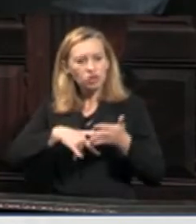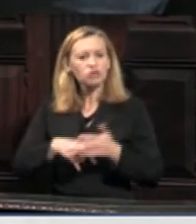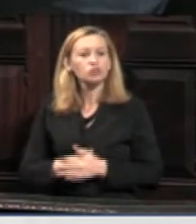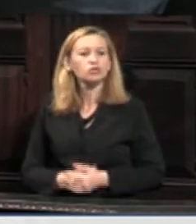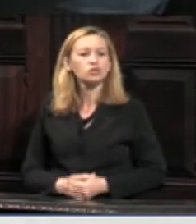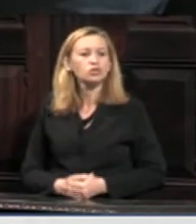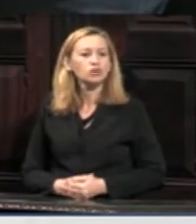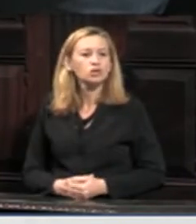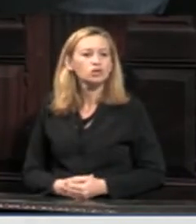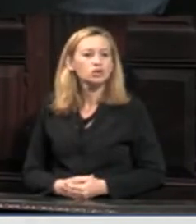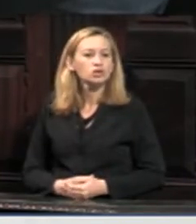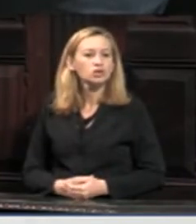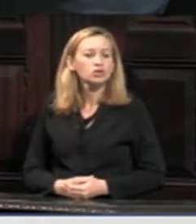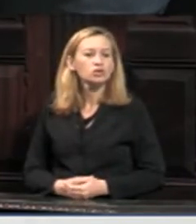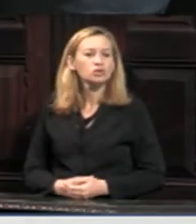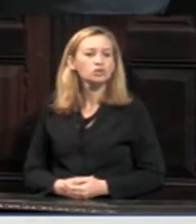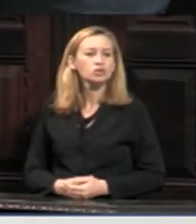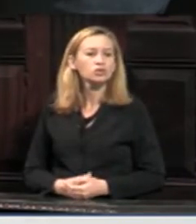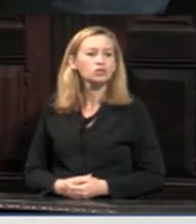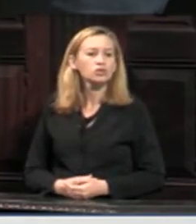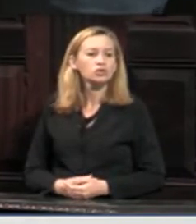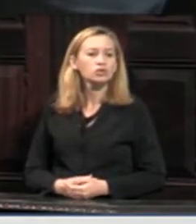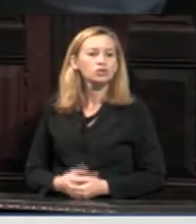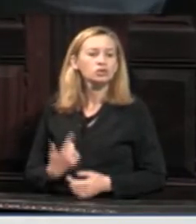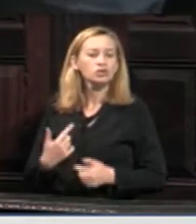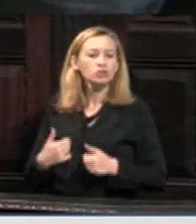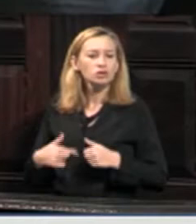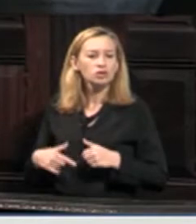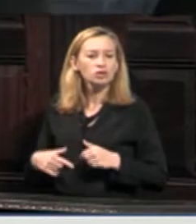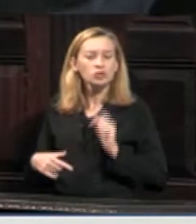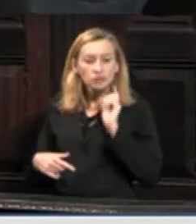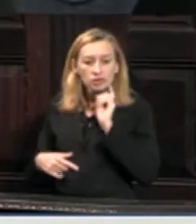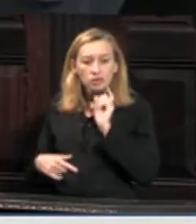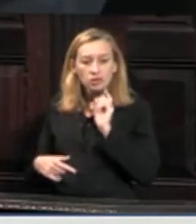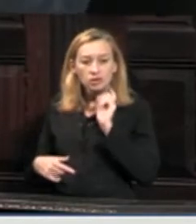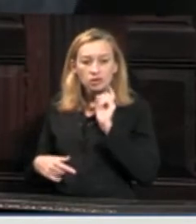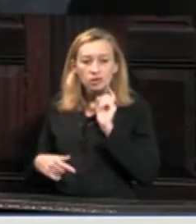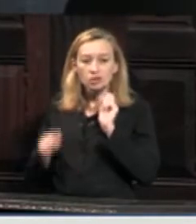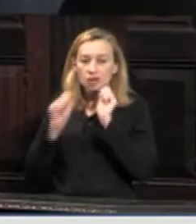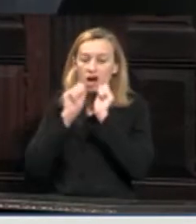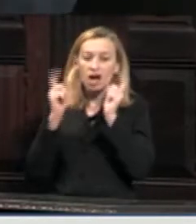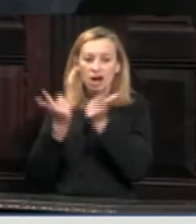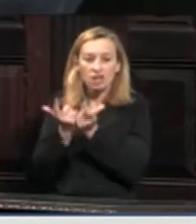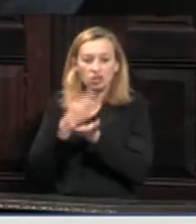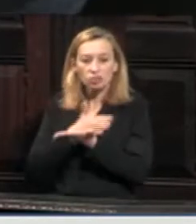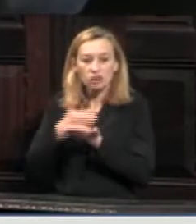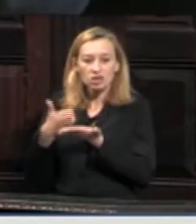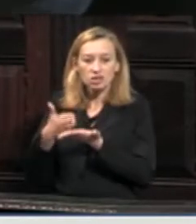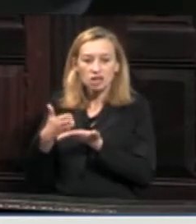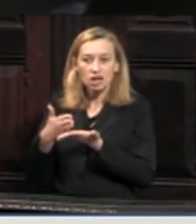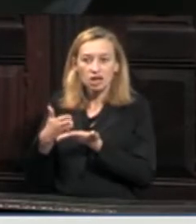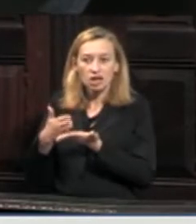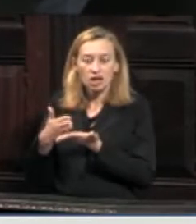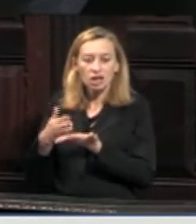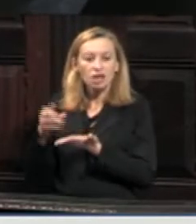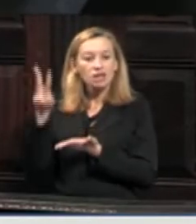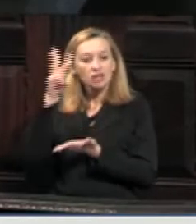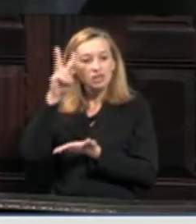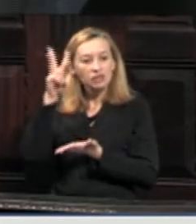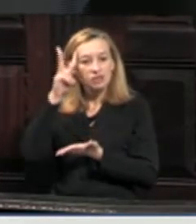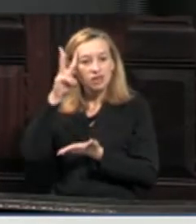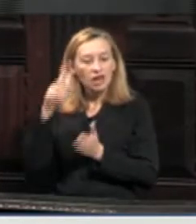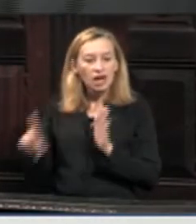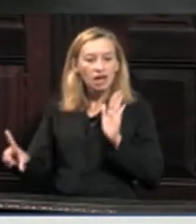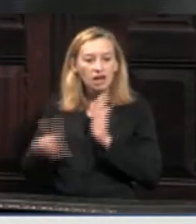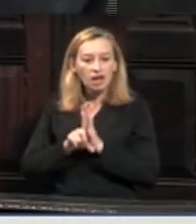do funcionalismo, que é muito rápido, porque a LERJ vai começar a discutir na próxima terça a lei do orçamento